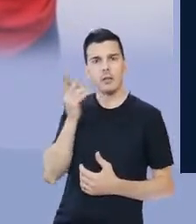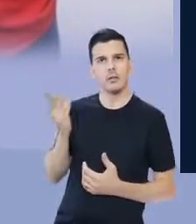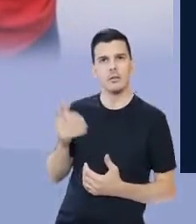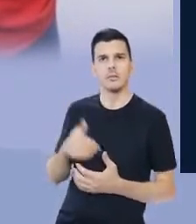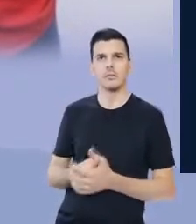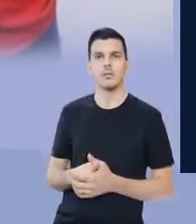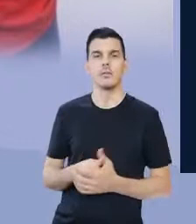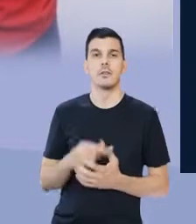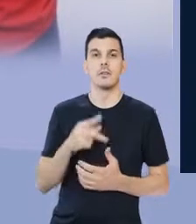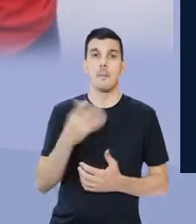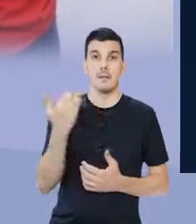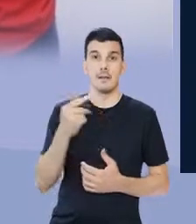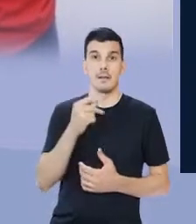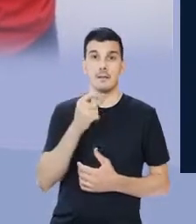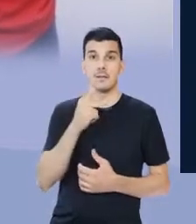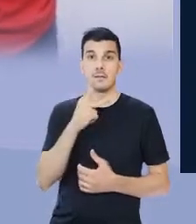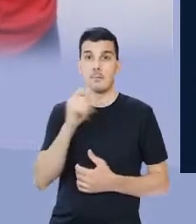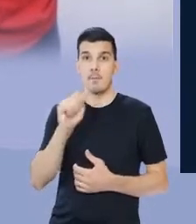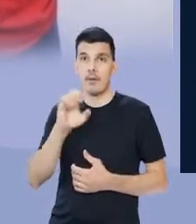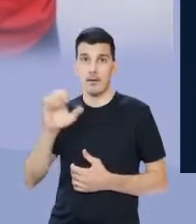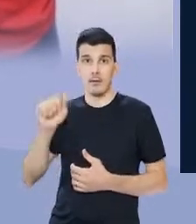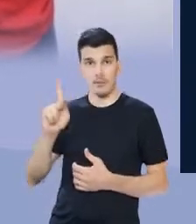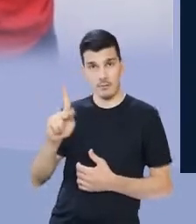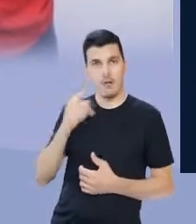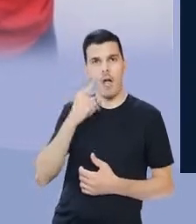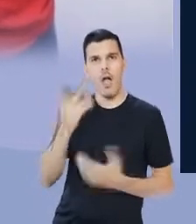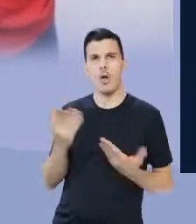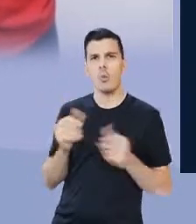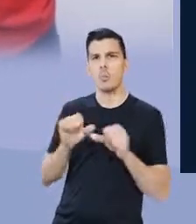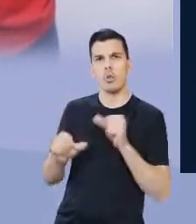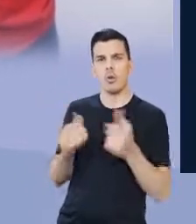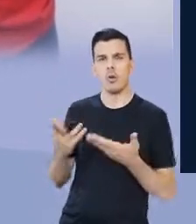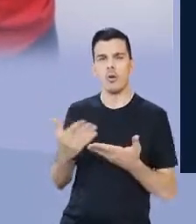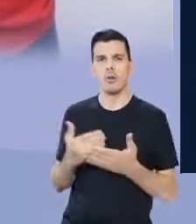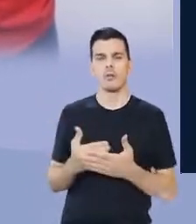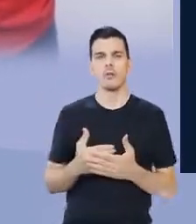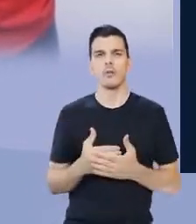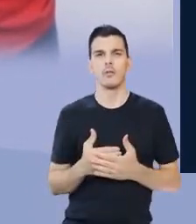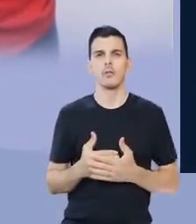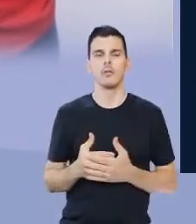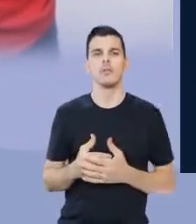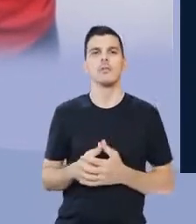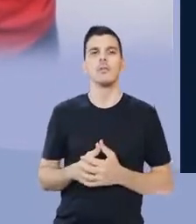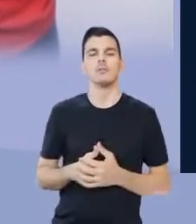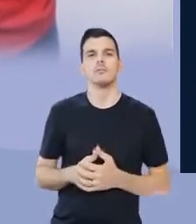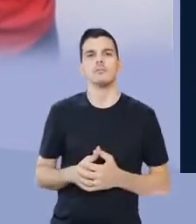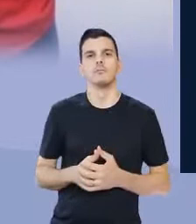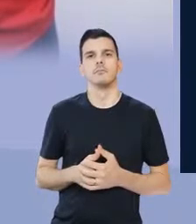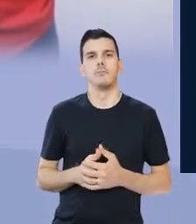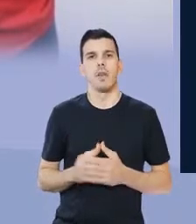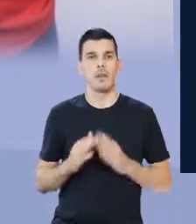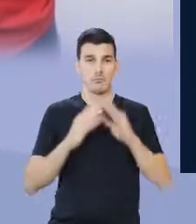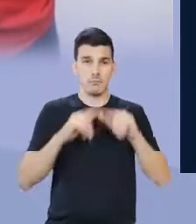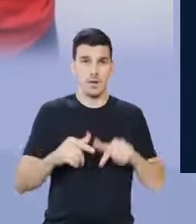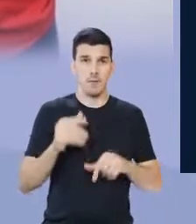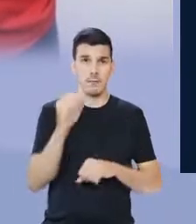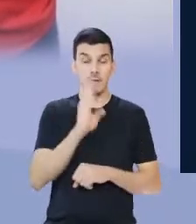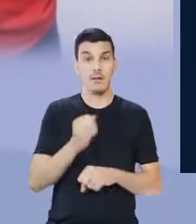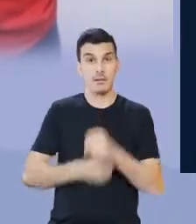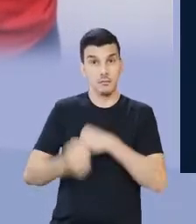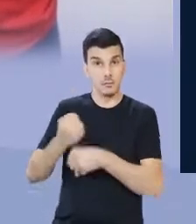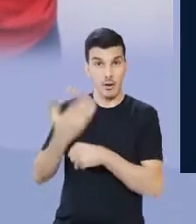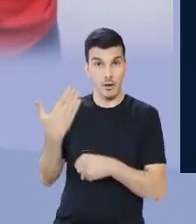o verbo que era speak, ele virou spoke. She lived in Brazil last year. Ela morou no Brasil